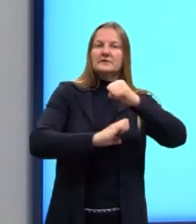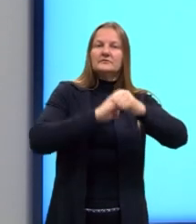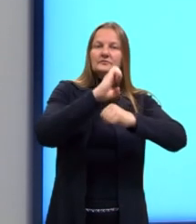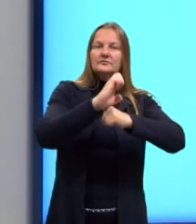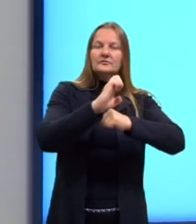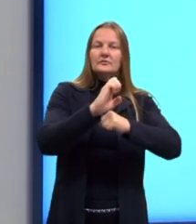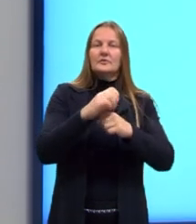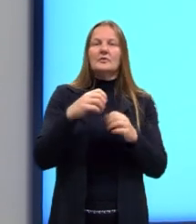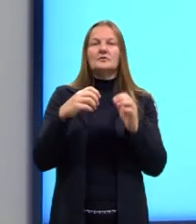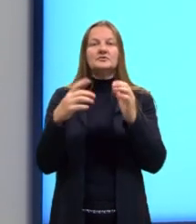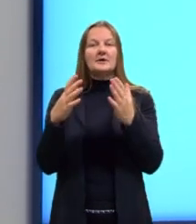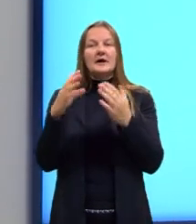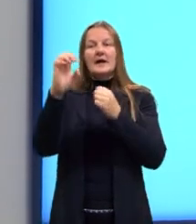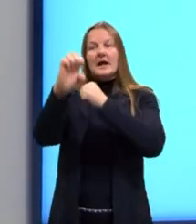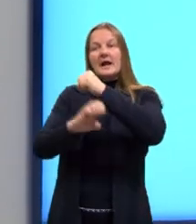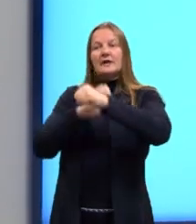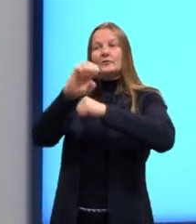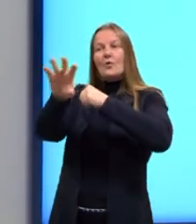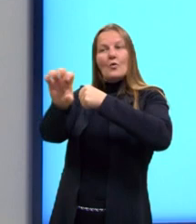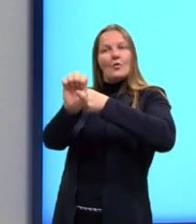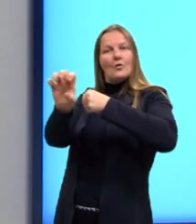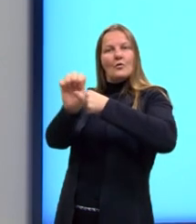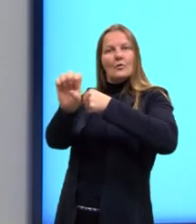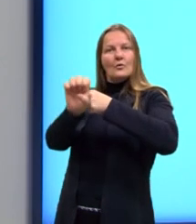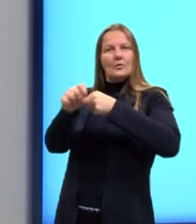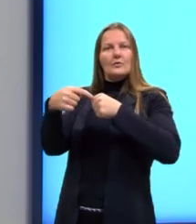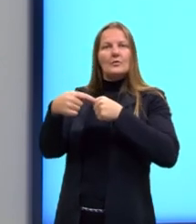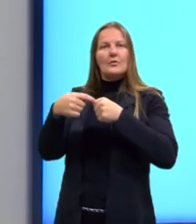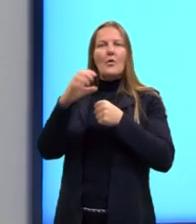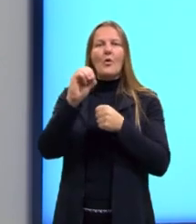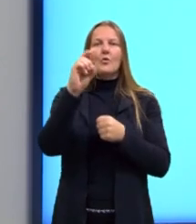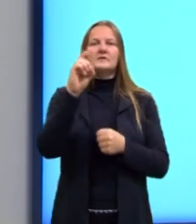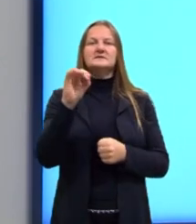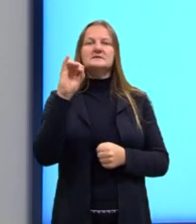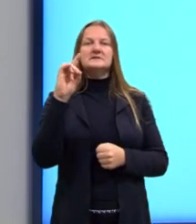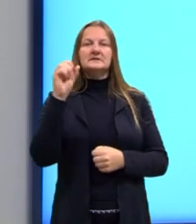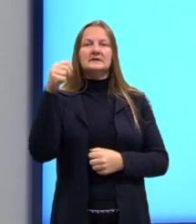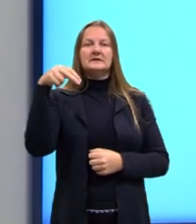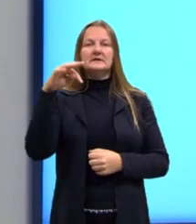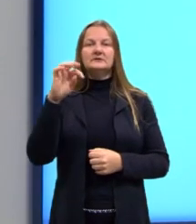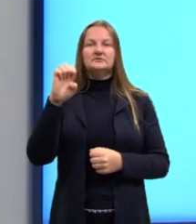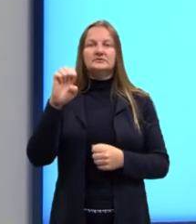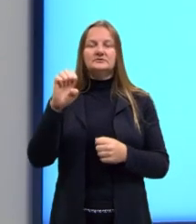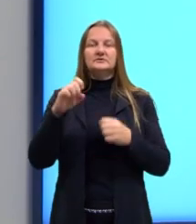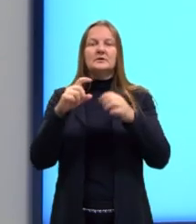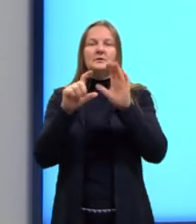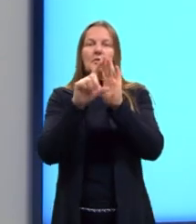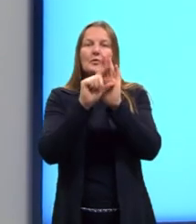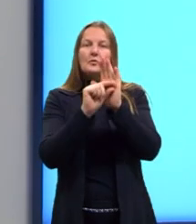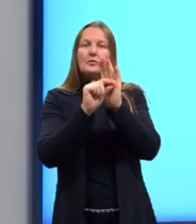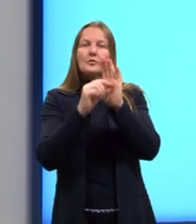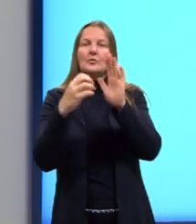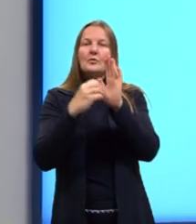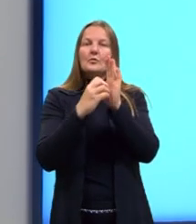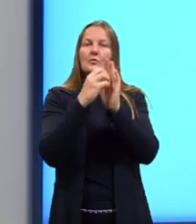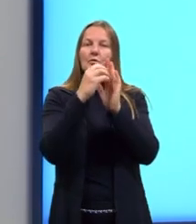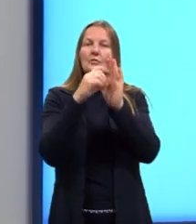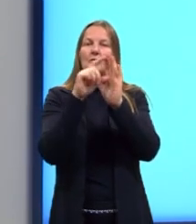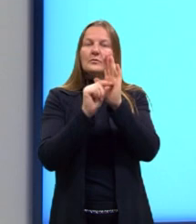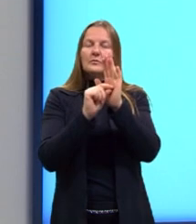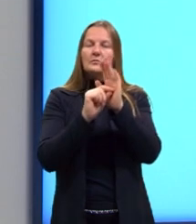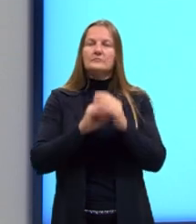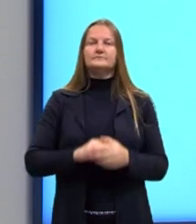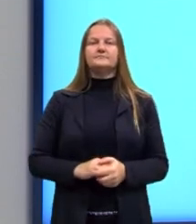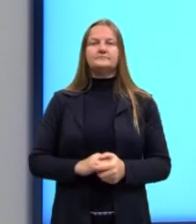agente oxidante aquele que ganha elétrons porque é aquele que sofre a redução provocando